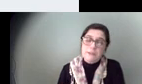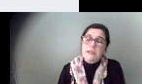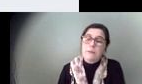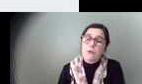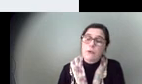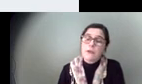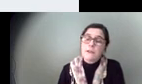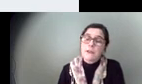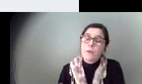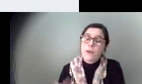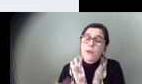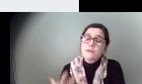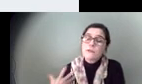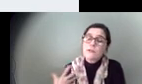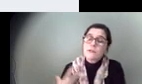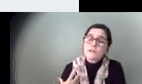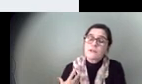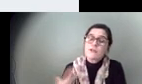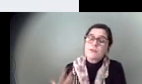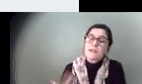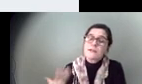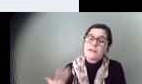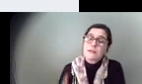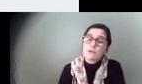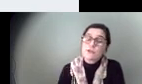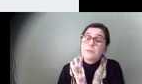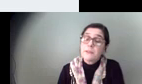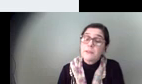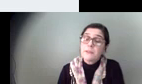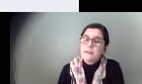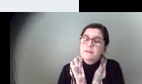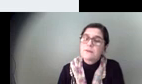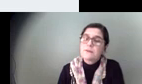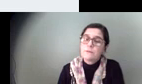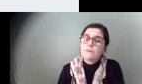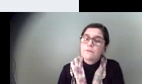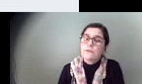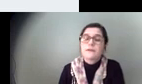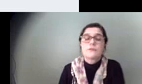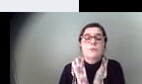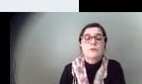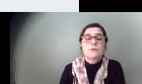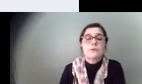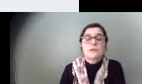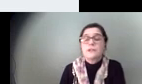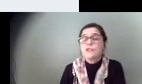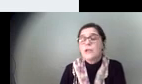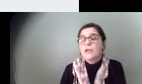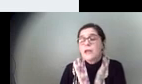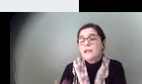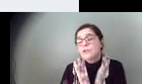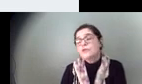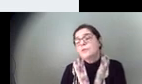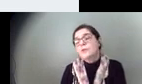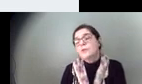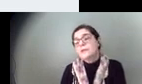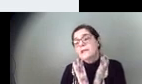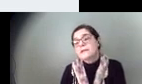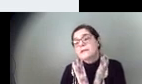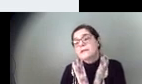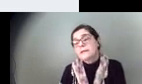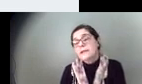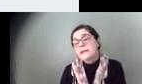de maneira remota, né, quais são as nossas ações para que esses alunos permaneçam, né? Isso é muito importante. E a partir do